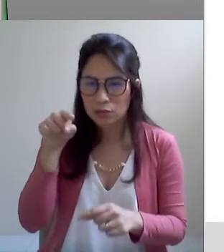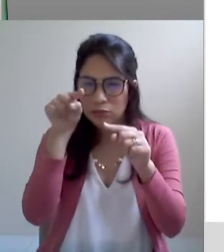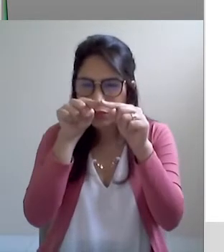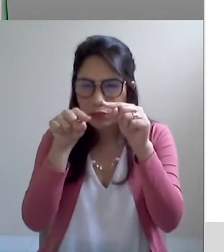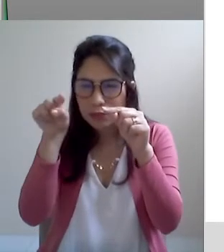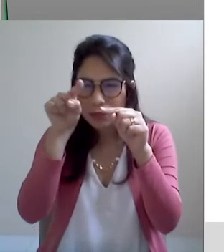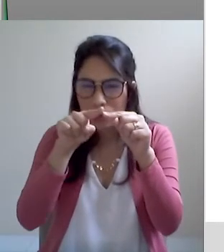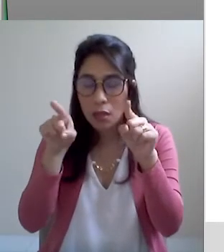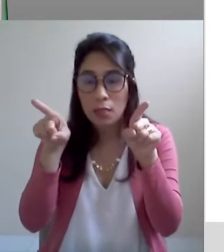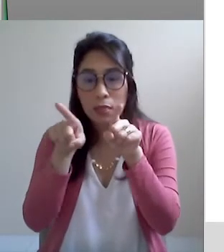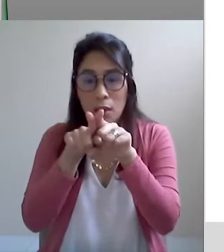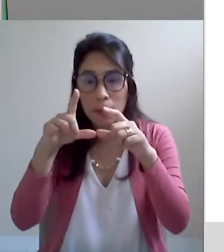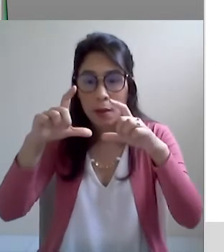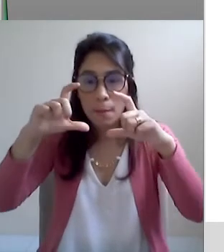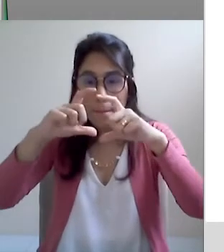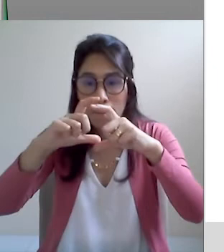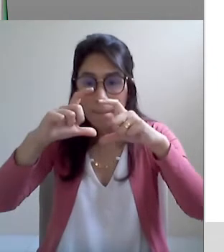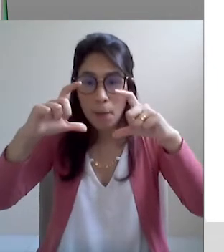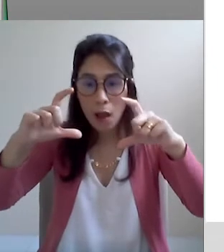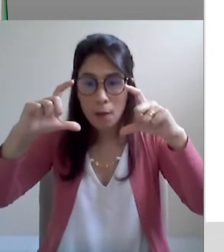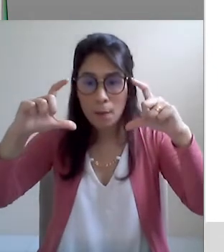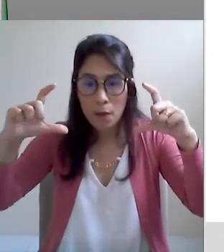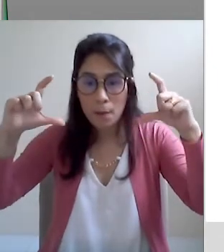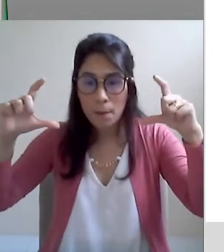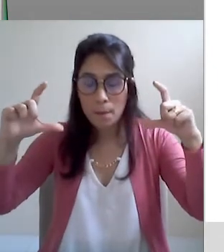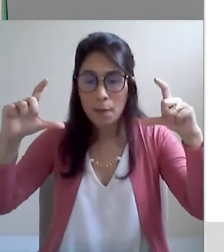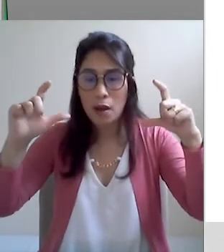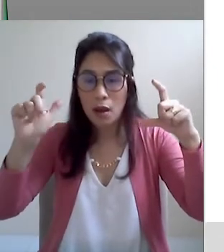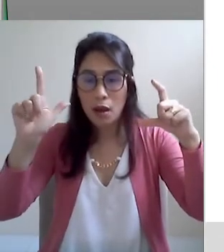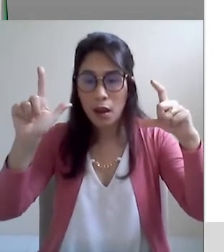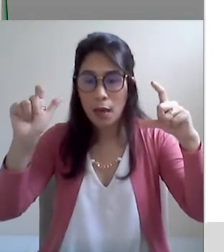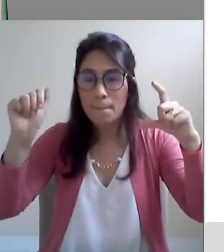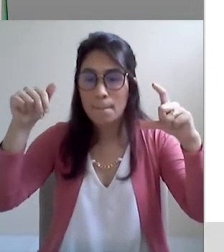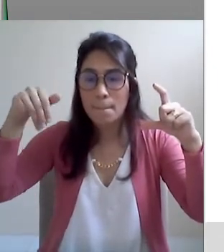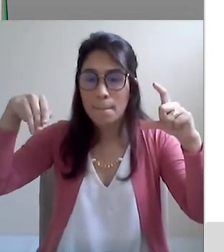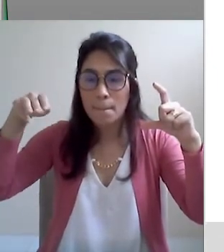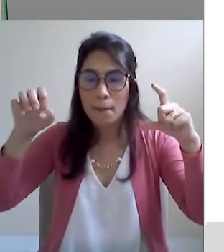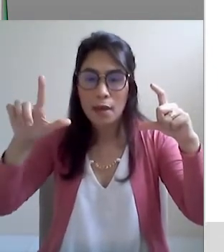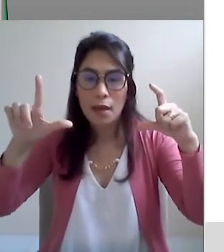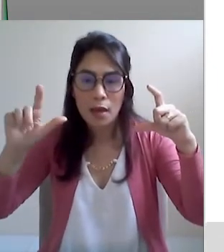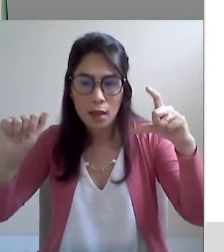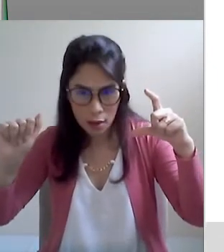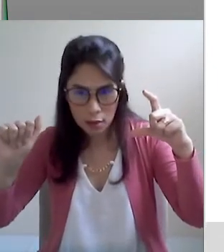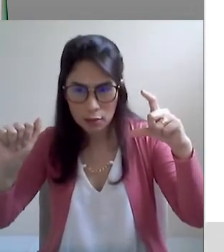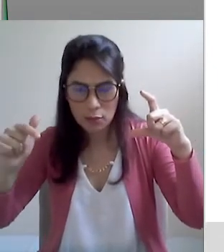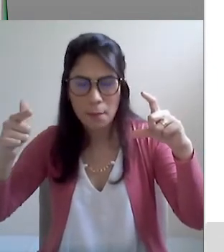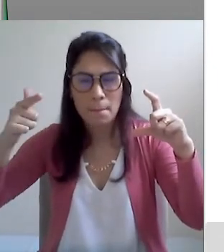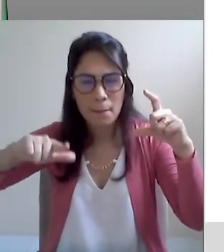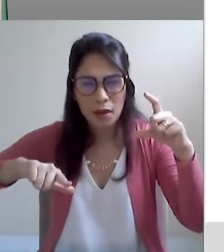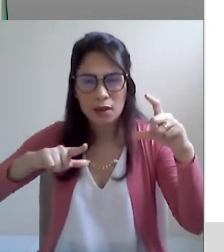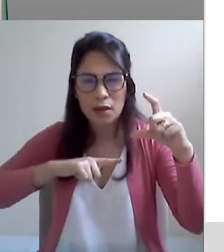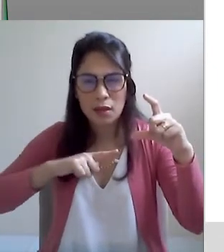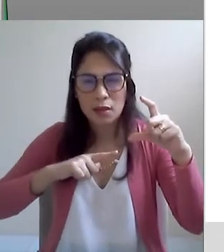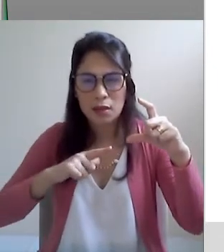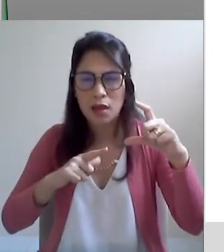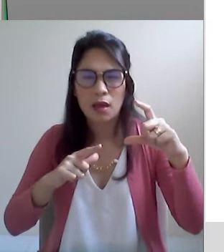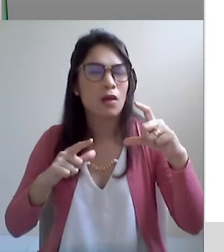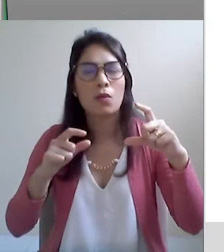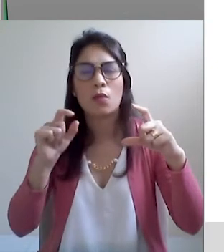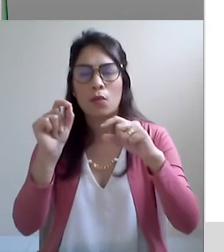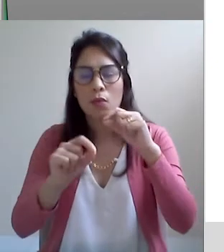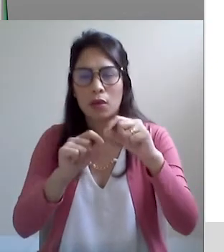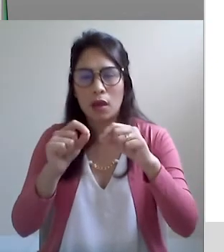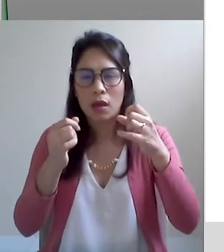seu entorno, além de lacunas, contendo os teócitos e os canalículos emitidos em direção ao